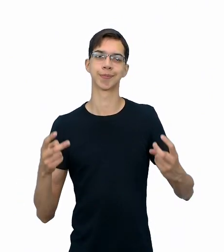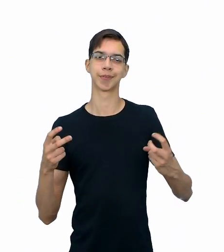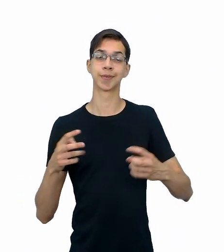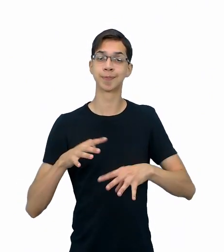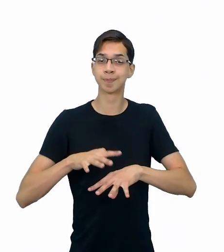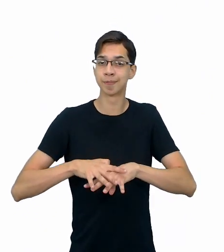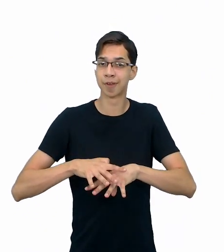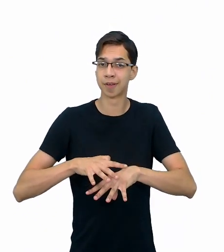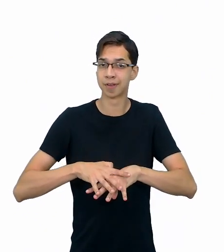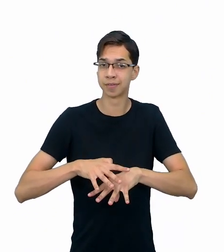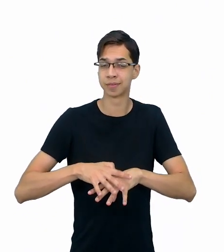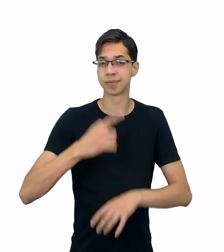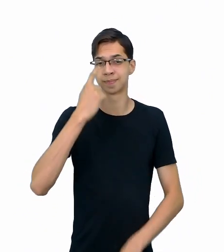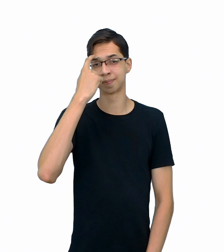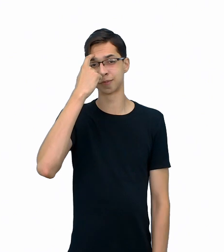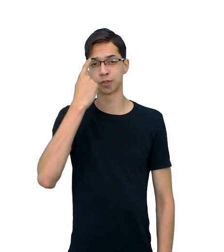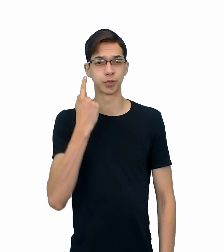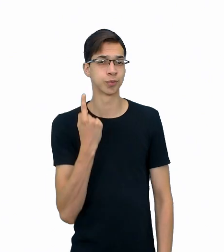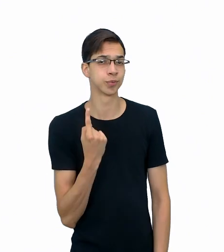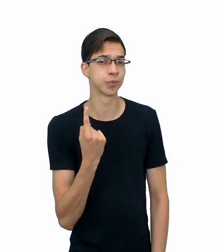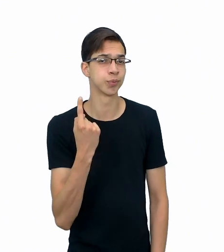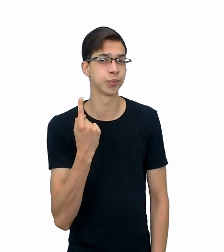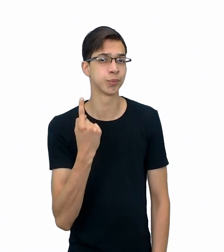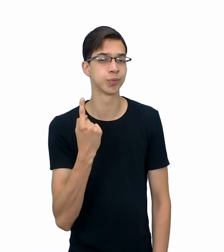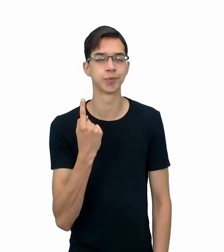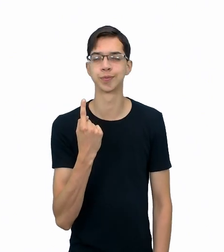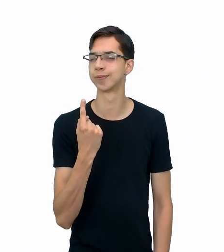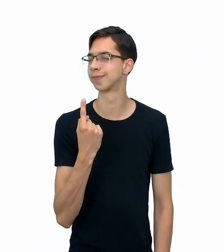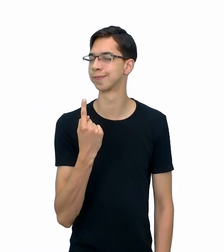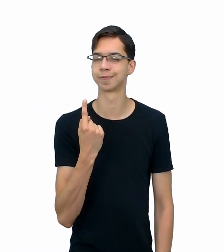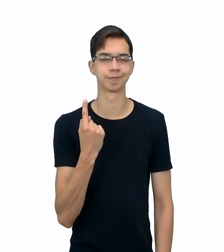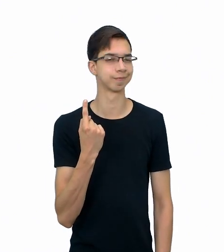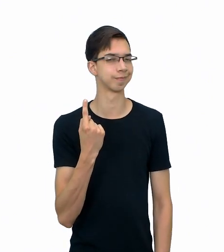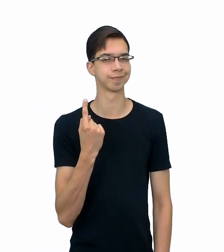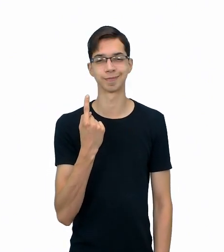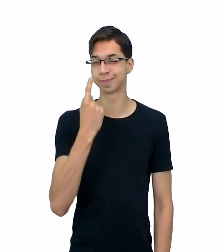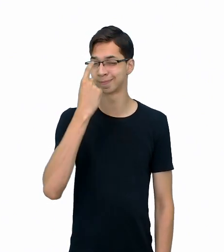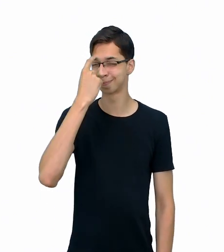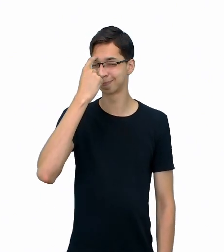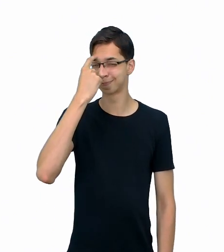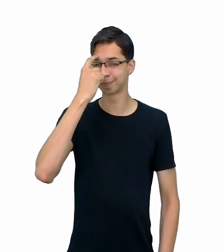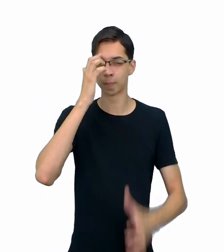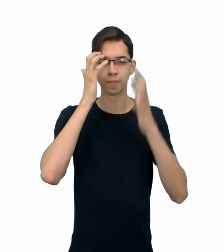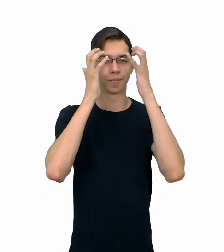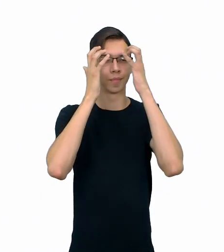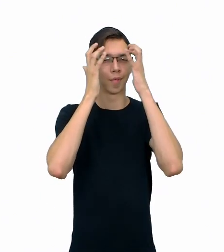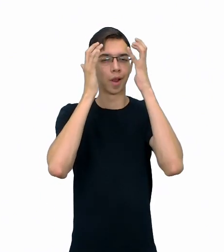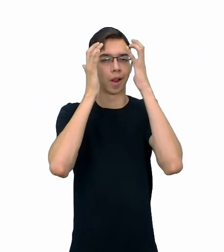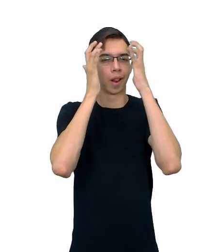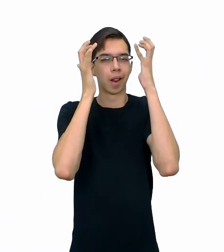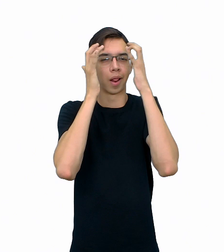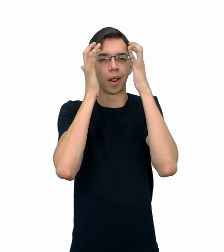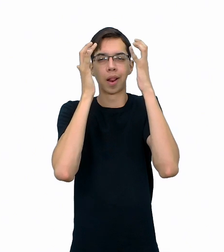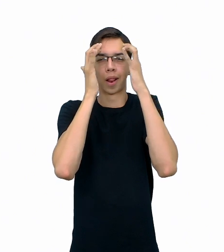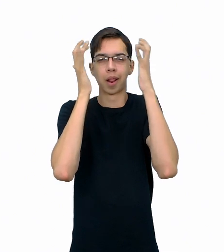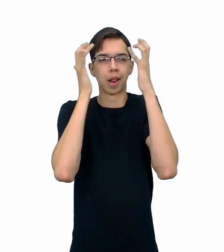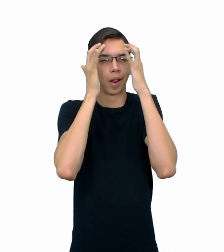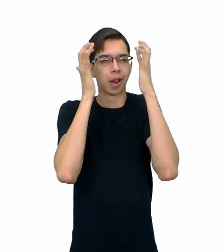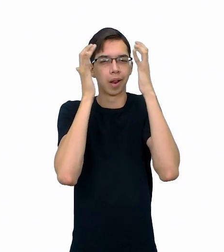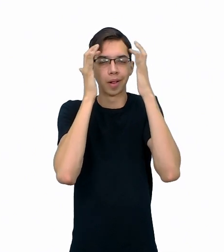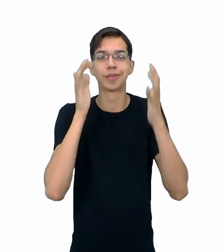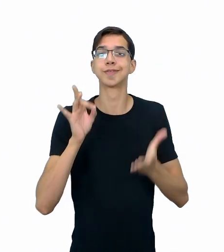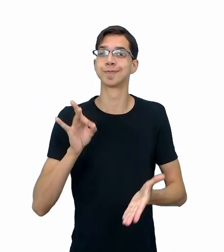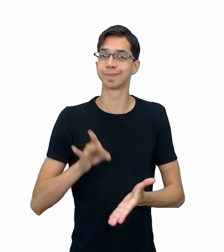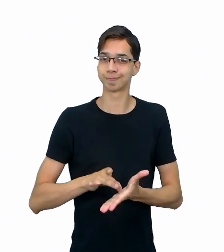único tipo de pensamento, né? São muitas as formas de pensamento que contribuirão aí para que os estudantes possam